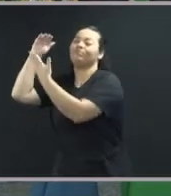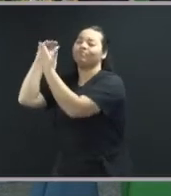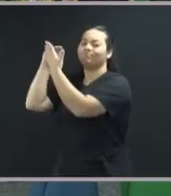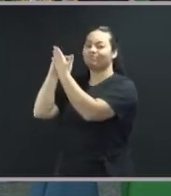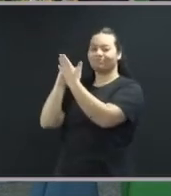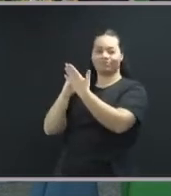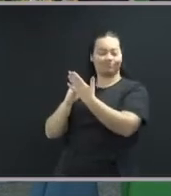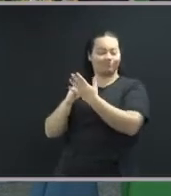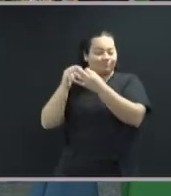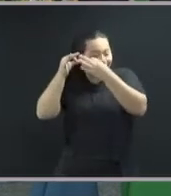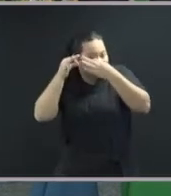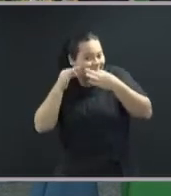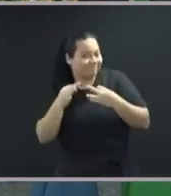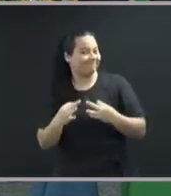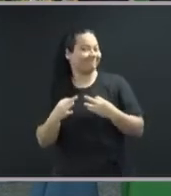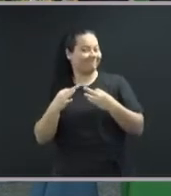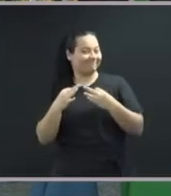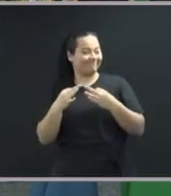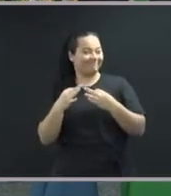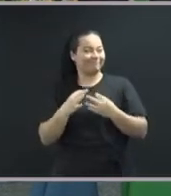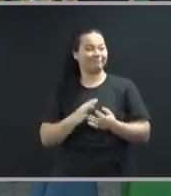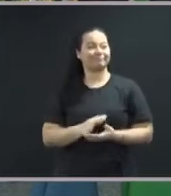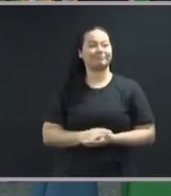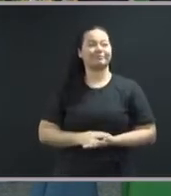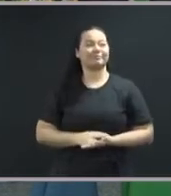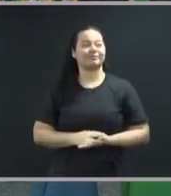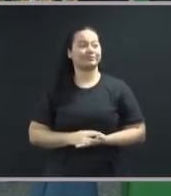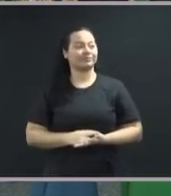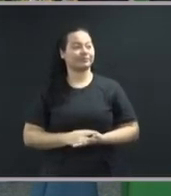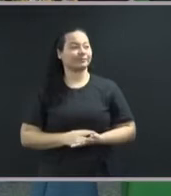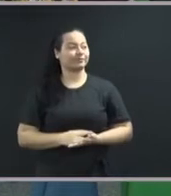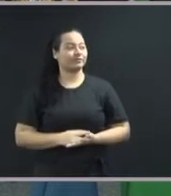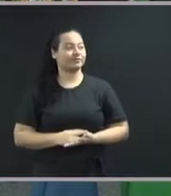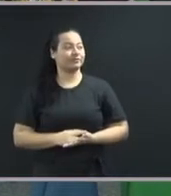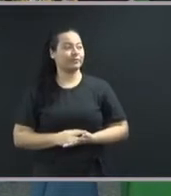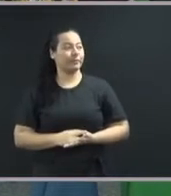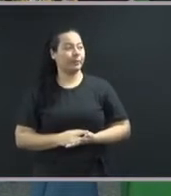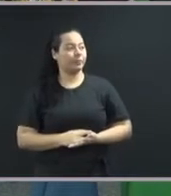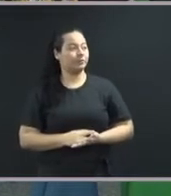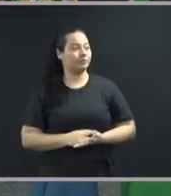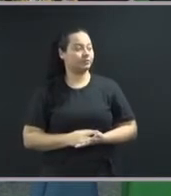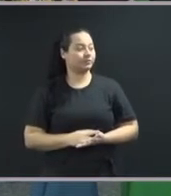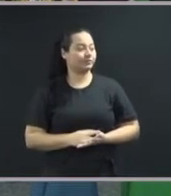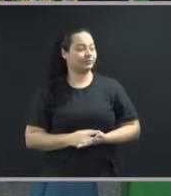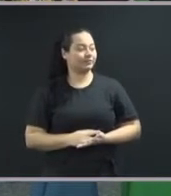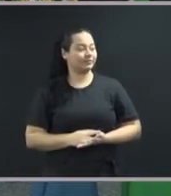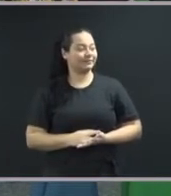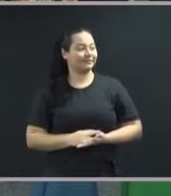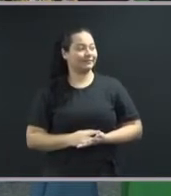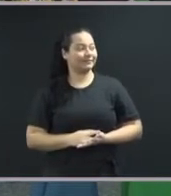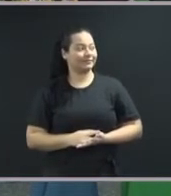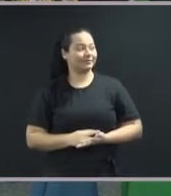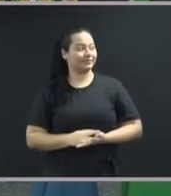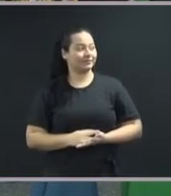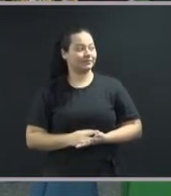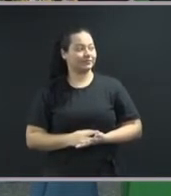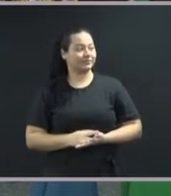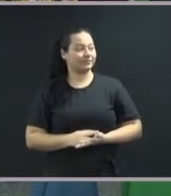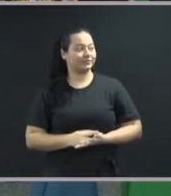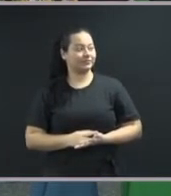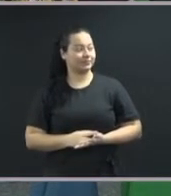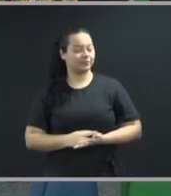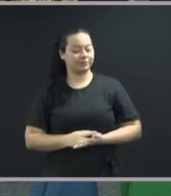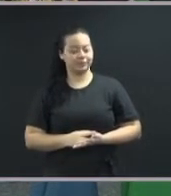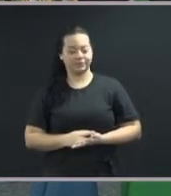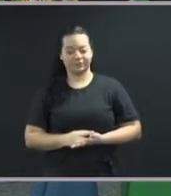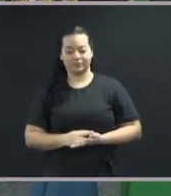que servimos e que tem um projeto de resgate do homem e da mulher,